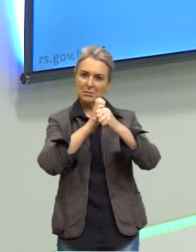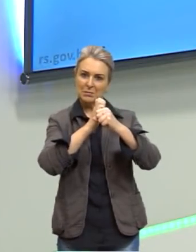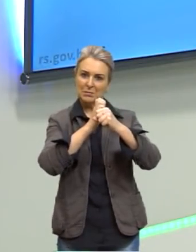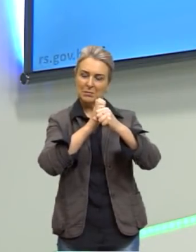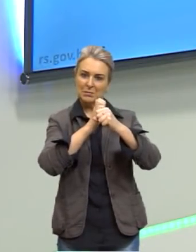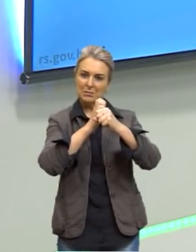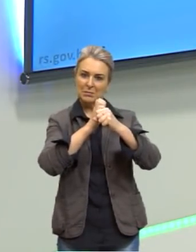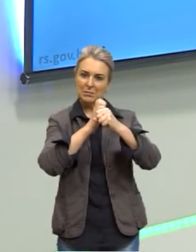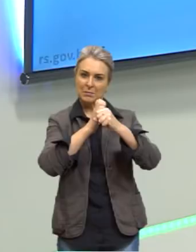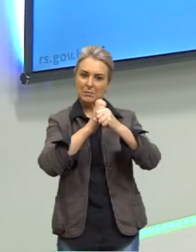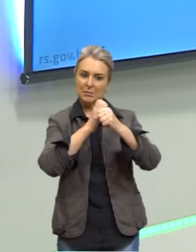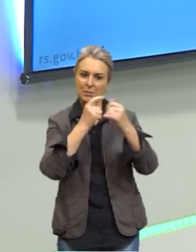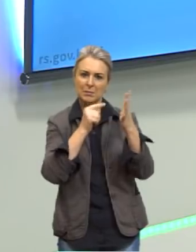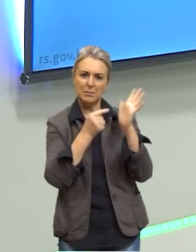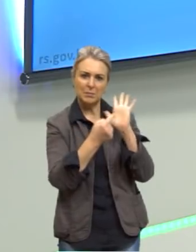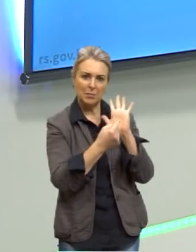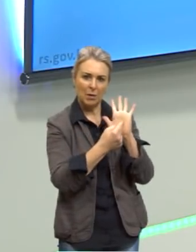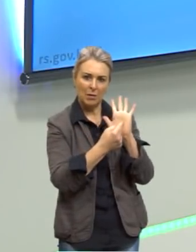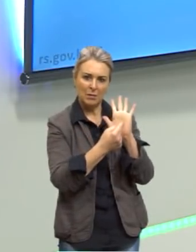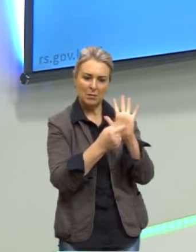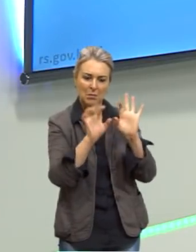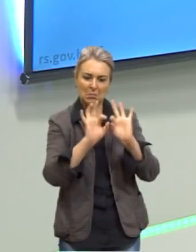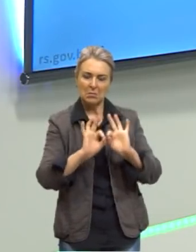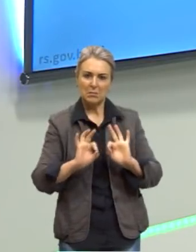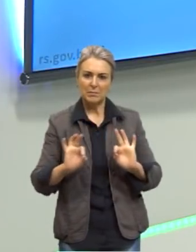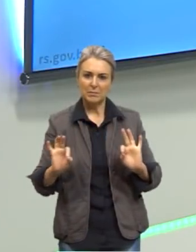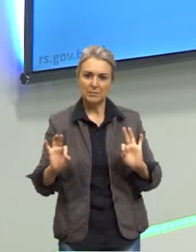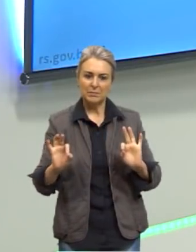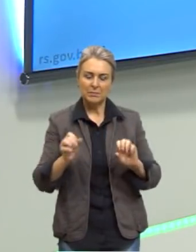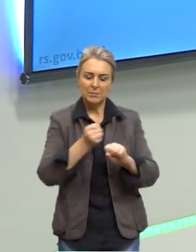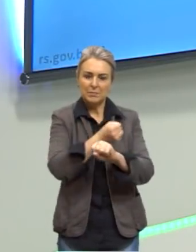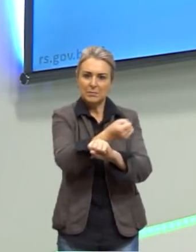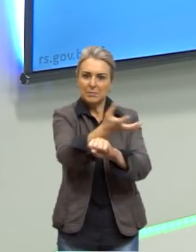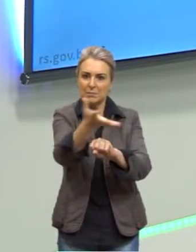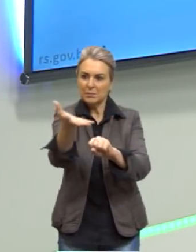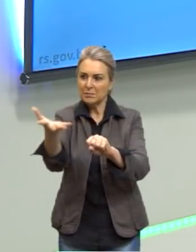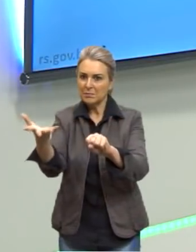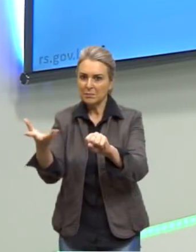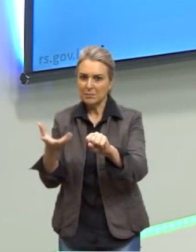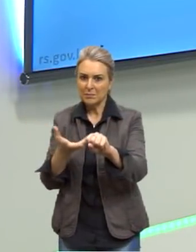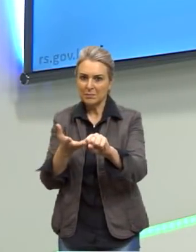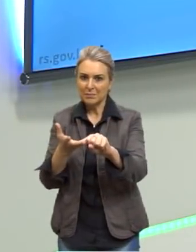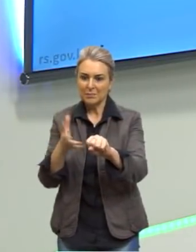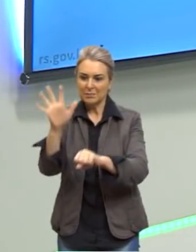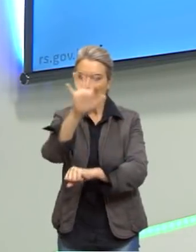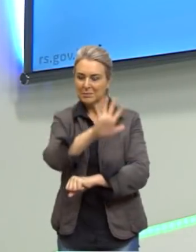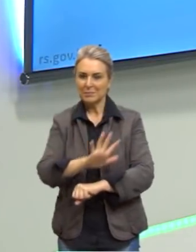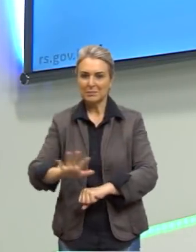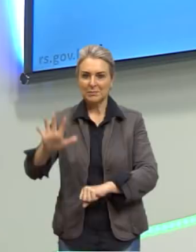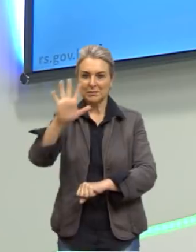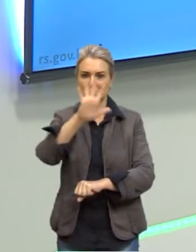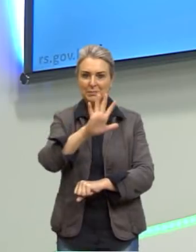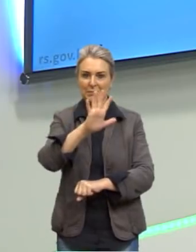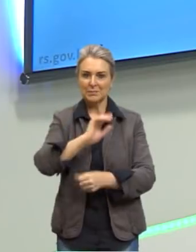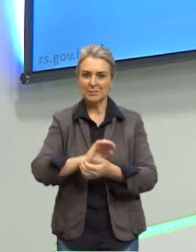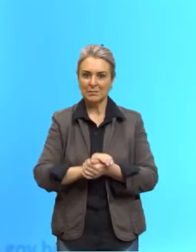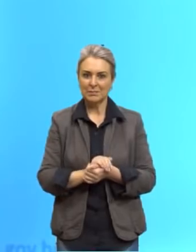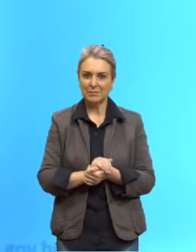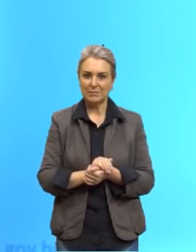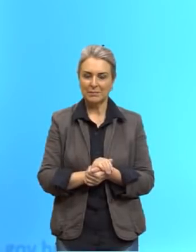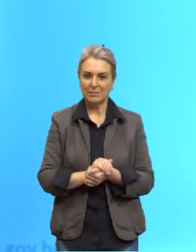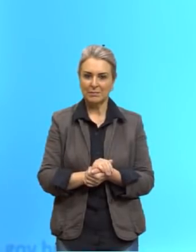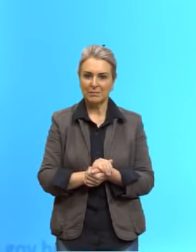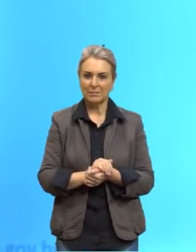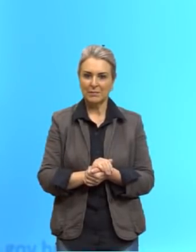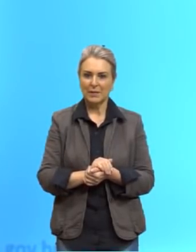forma para simplificar ele mostre a distribuição de cargas no espaço vocês vir vem aqui